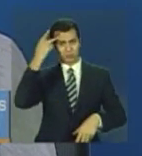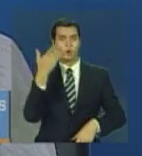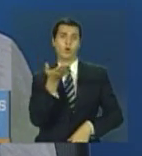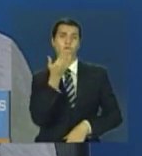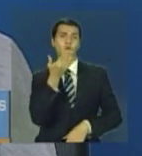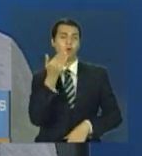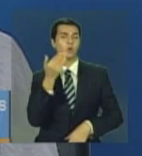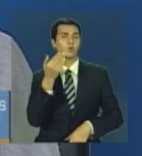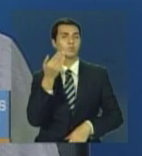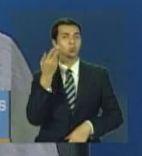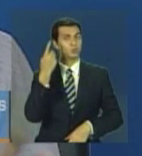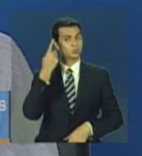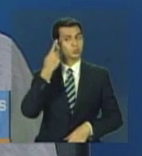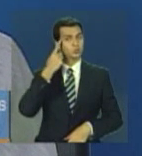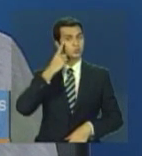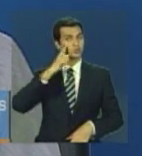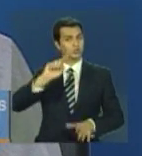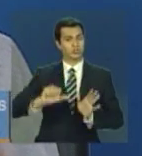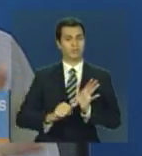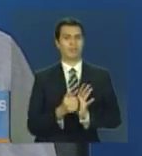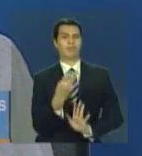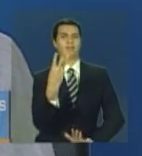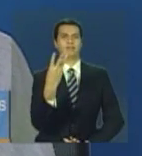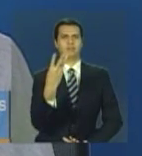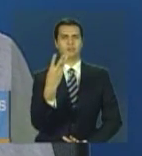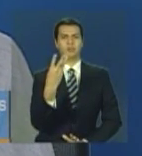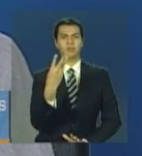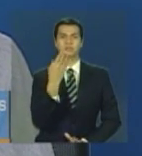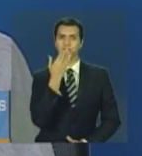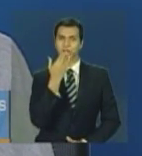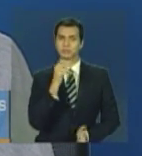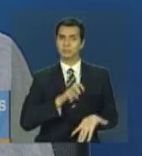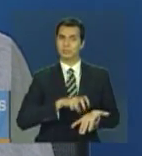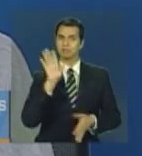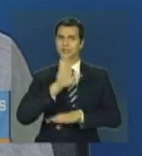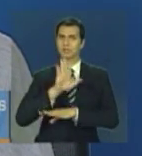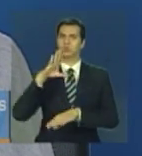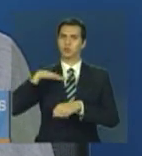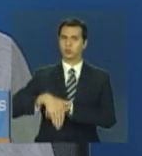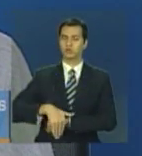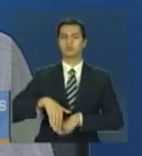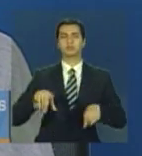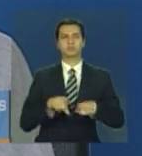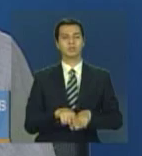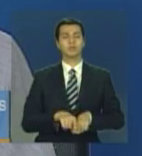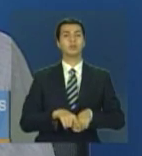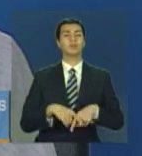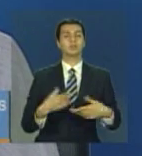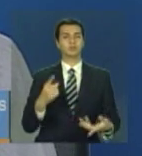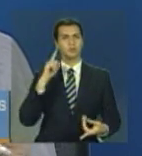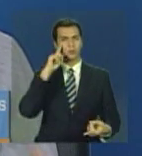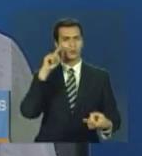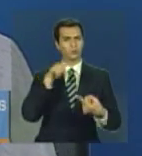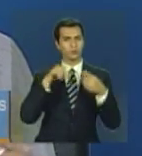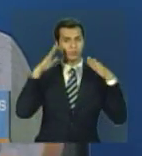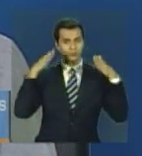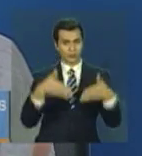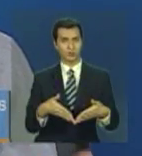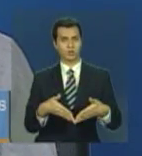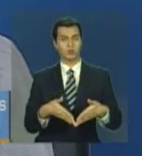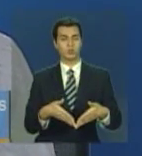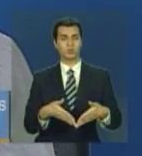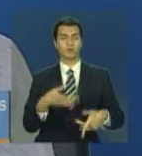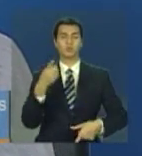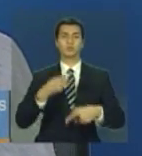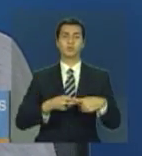subnutrição infantil, né, com foco na alimentação, com foco na construção da política de segurança alimentar e nutricional, porque a gente só pode olhar